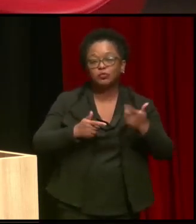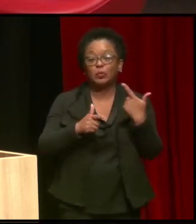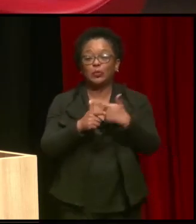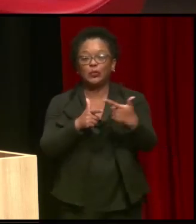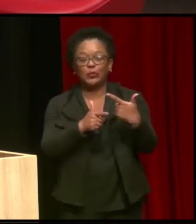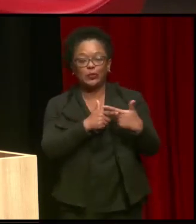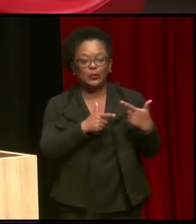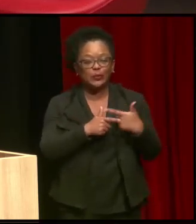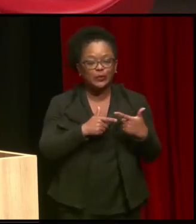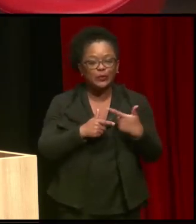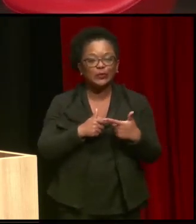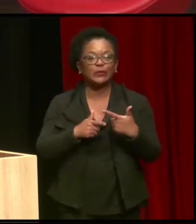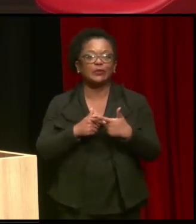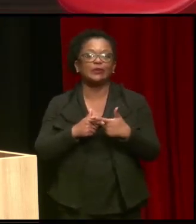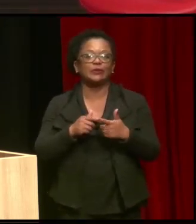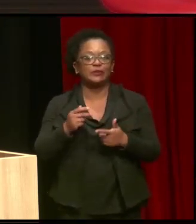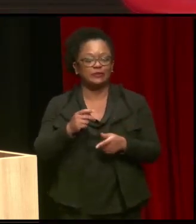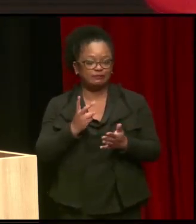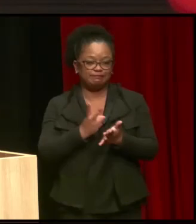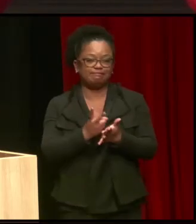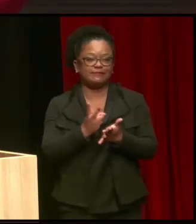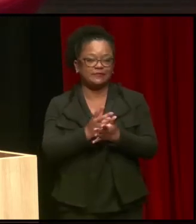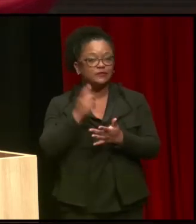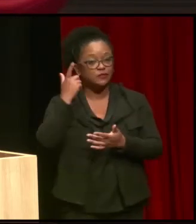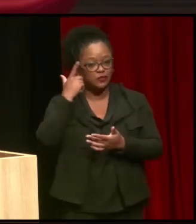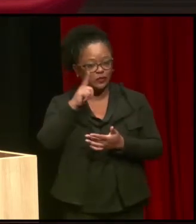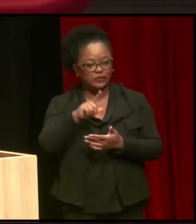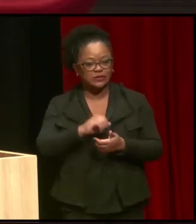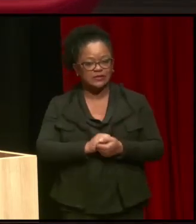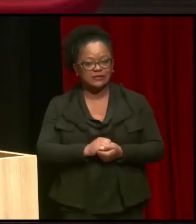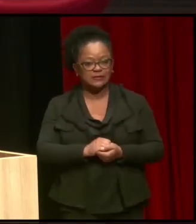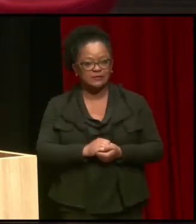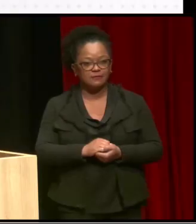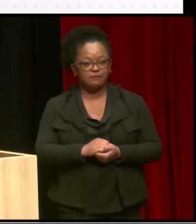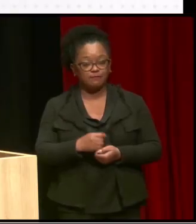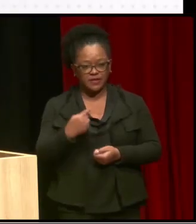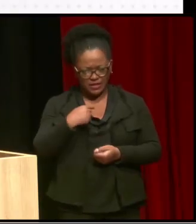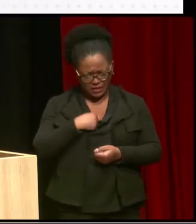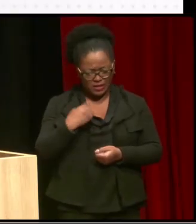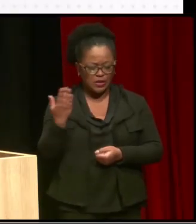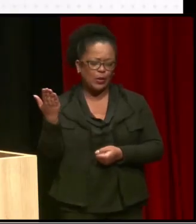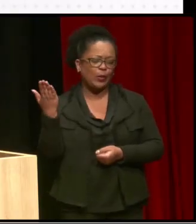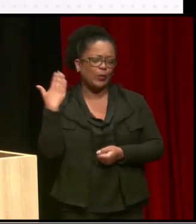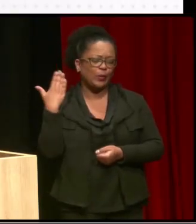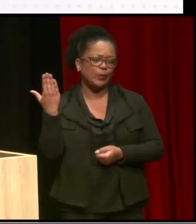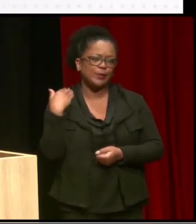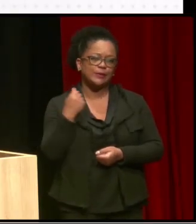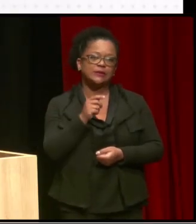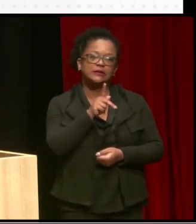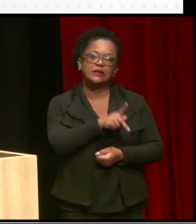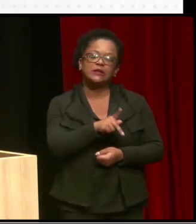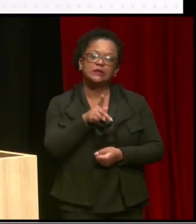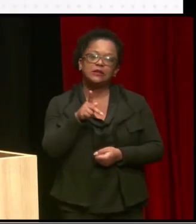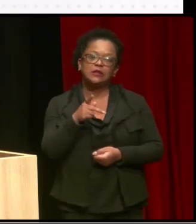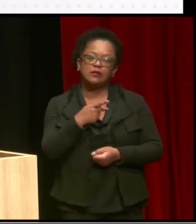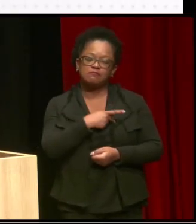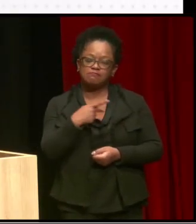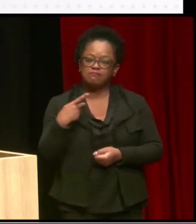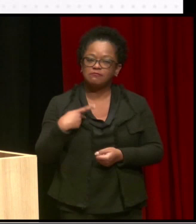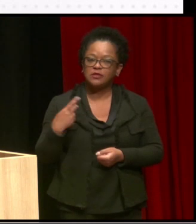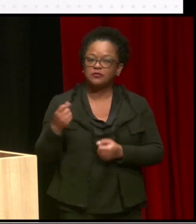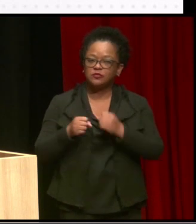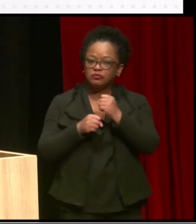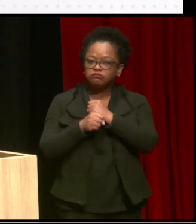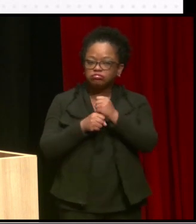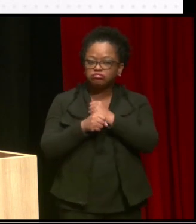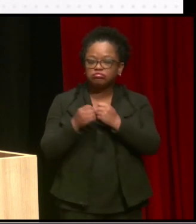quando as crianças têm deficiência. Eu fui pastor para surdos muitos anos, e quando você tem muitos